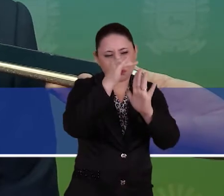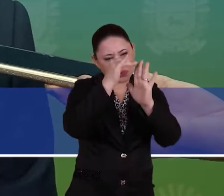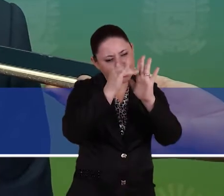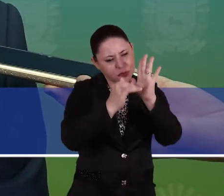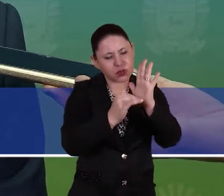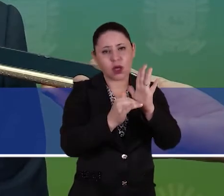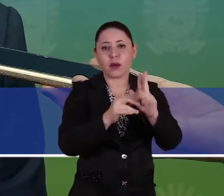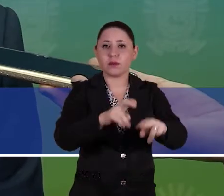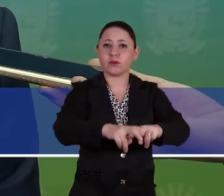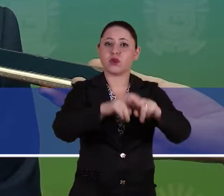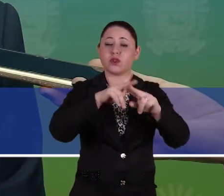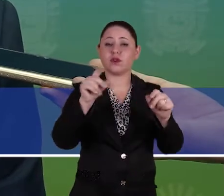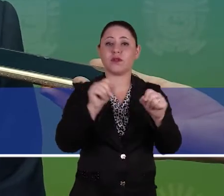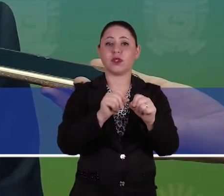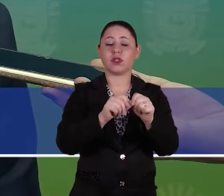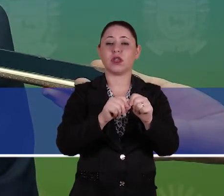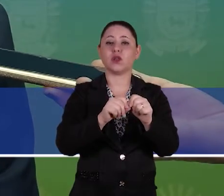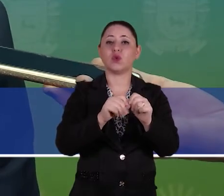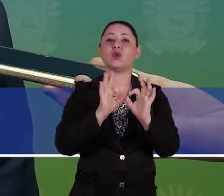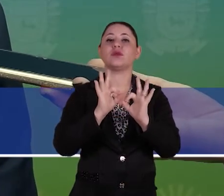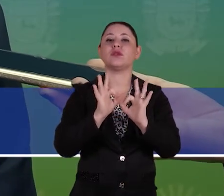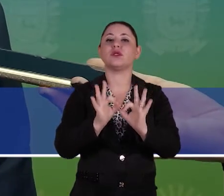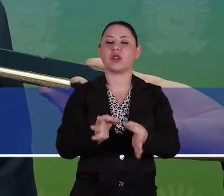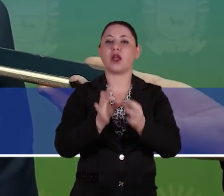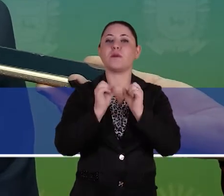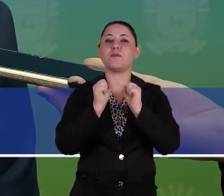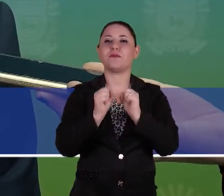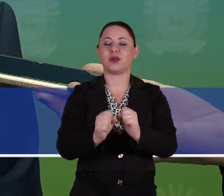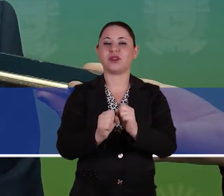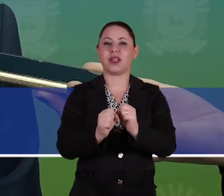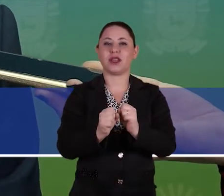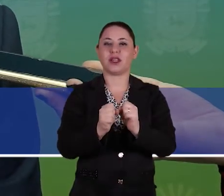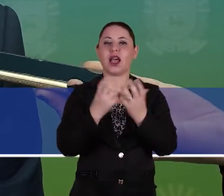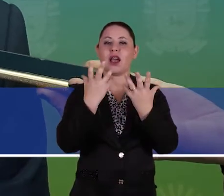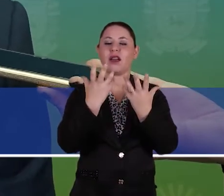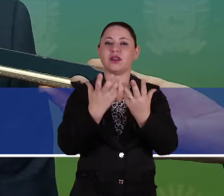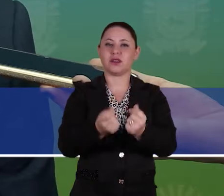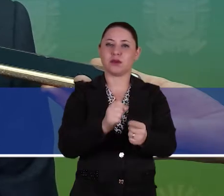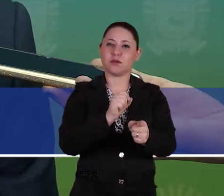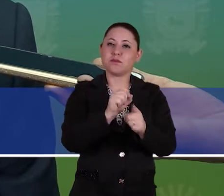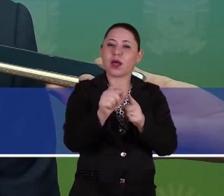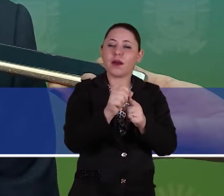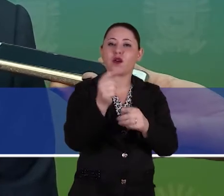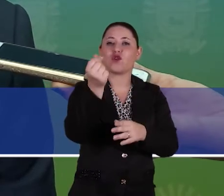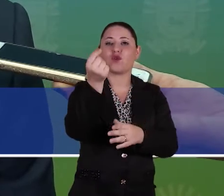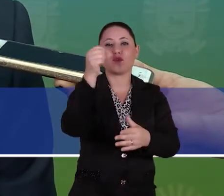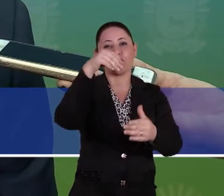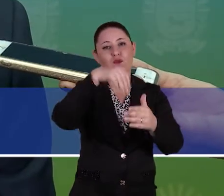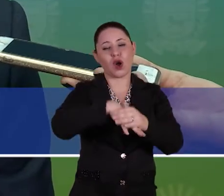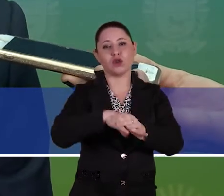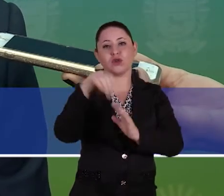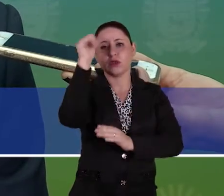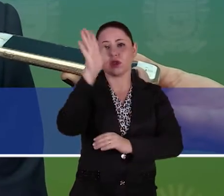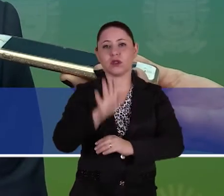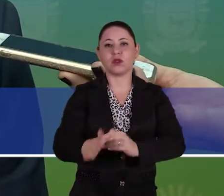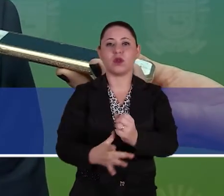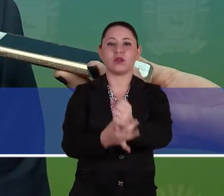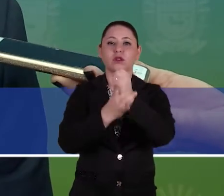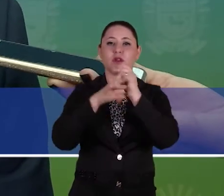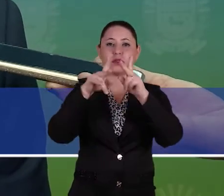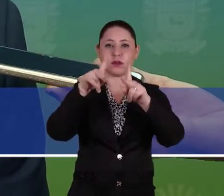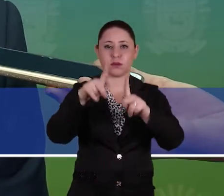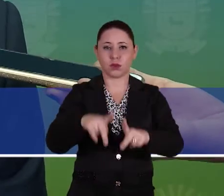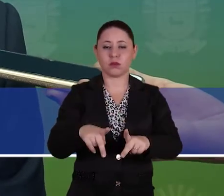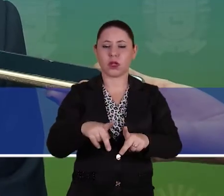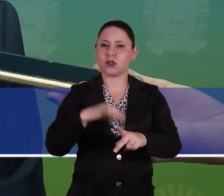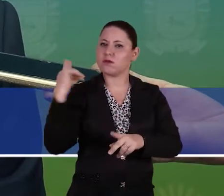as circunstâncias, portanto, fazendo jus a poder receber a parcela do Fundo Nacional de